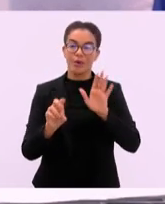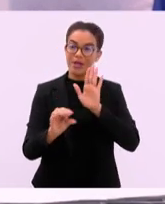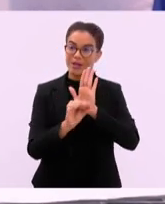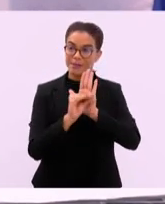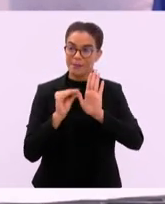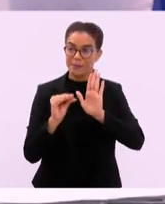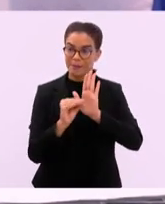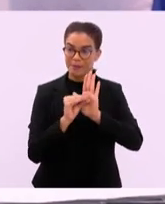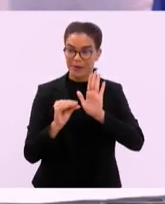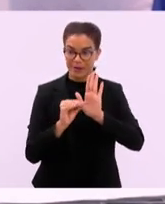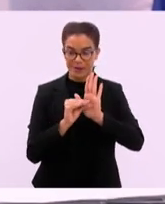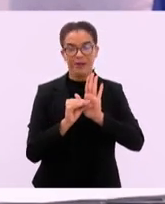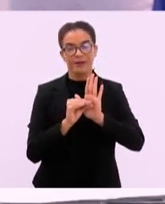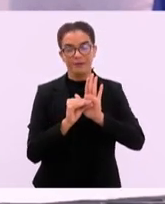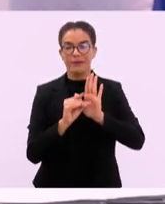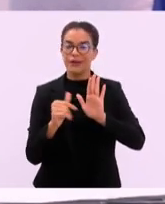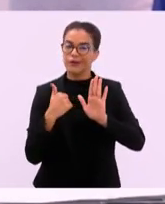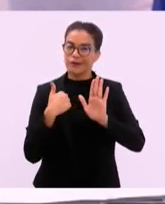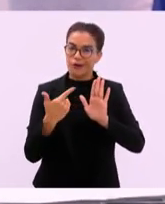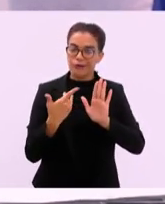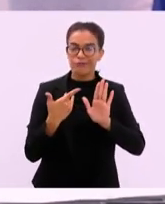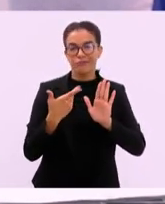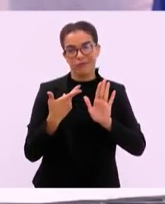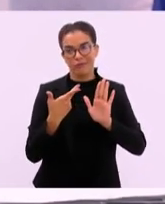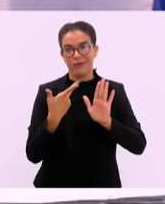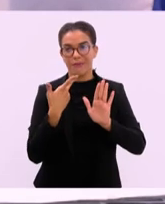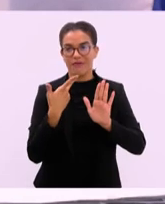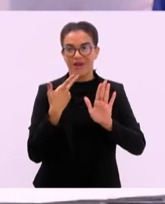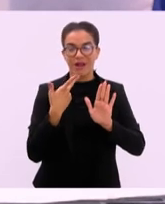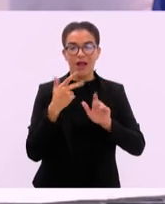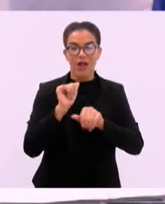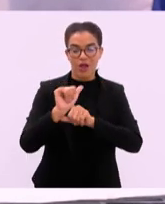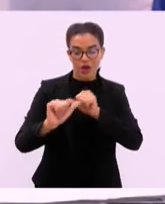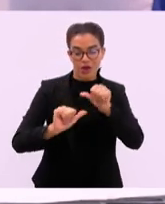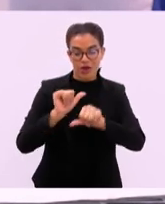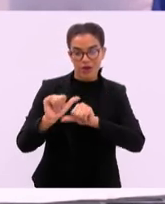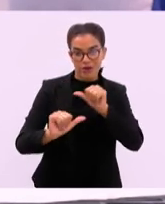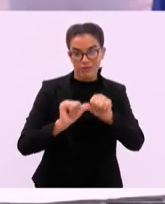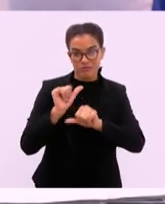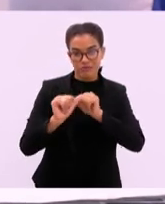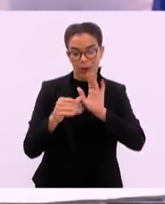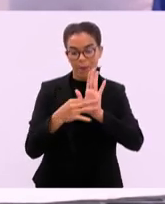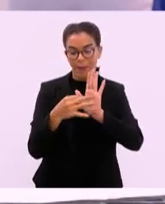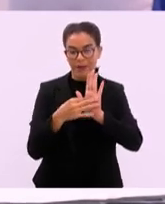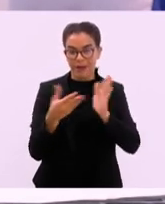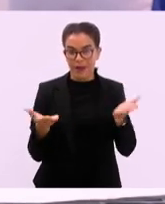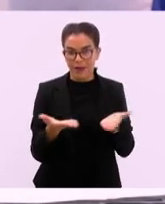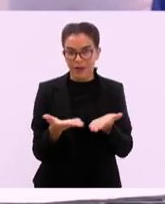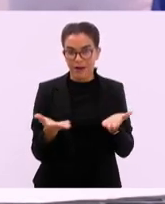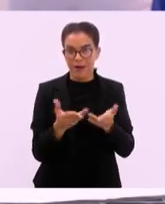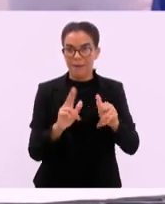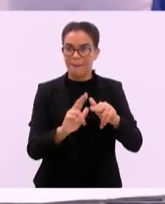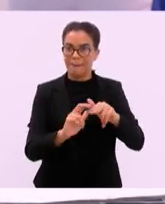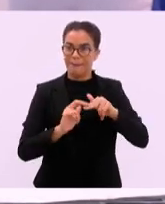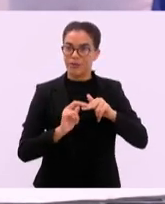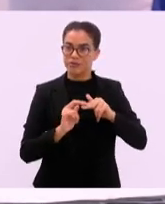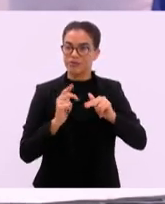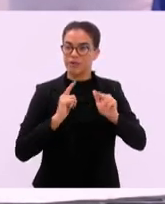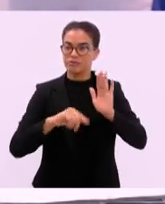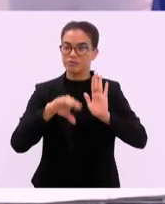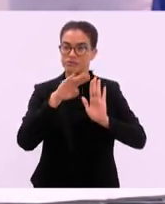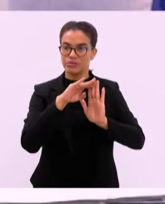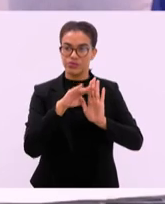emendas. Então, estou chamando os trabalhos à ordem para fazer essa correção e dar um parecer efetivo agora, por isso que ele está nas questões de